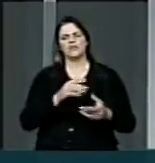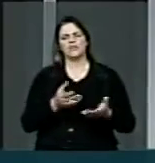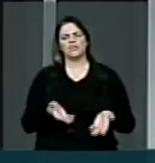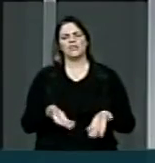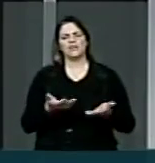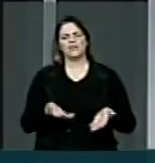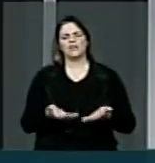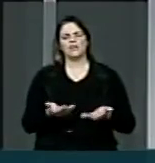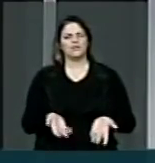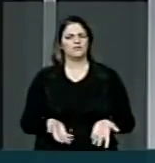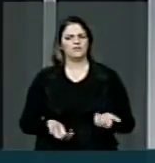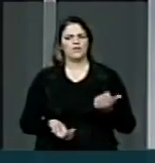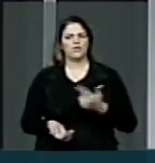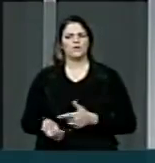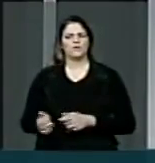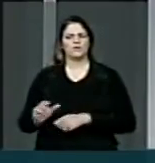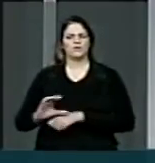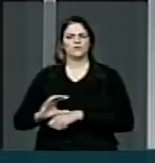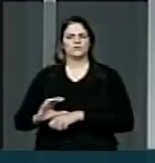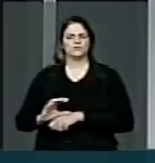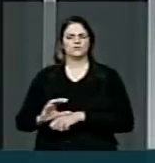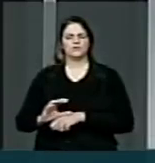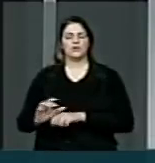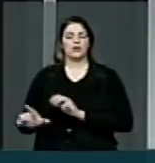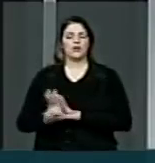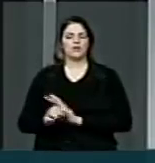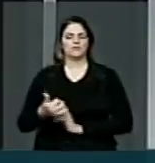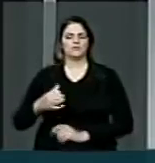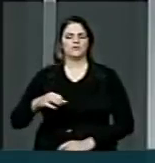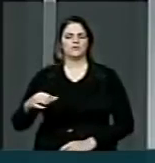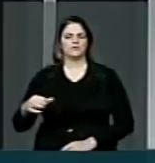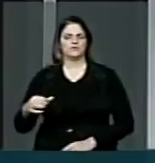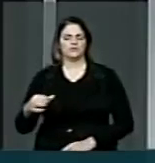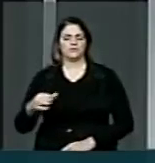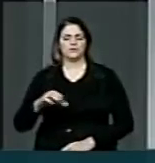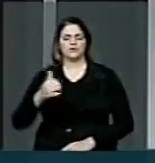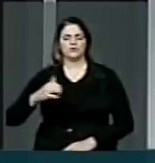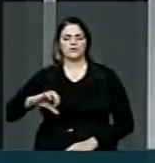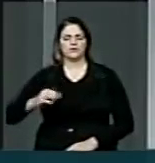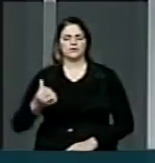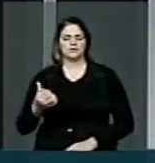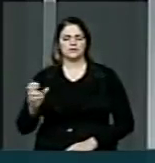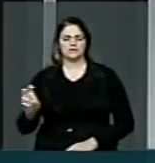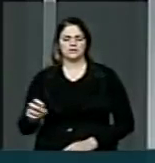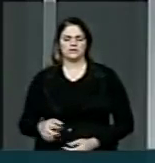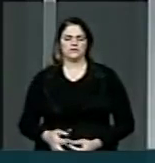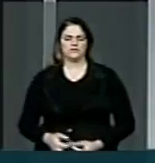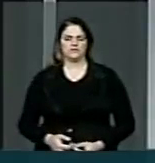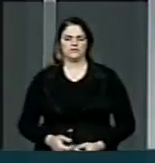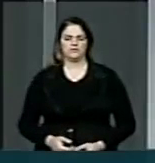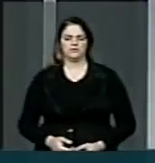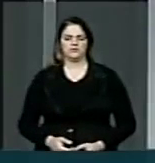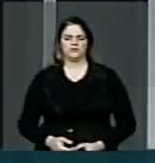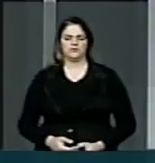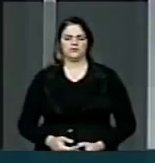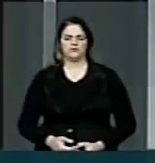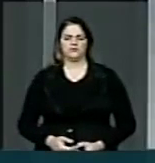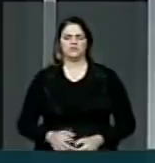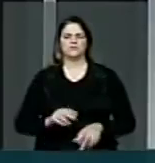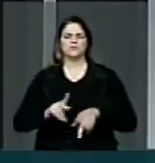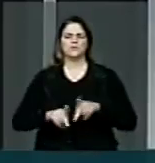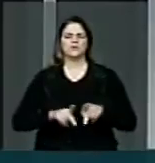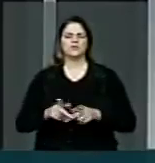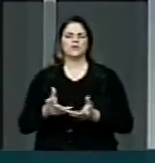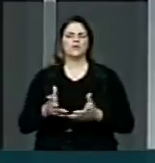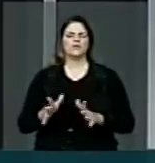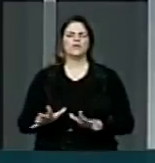prevê a legislação de 65. Portanto, o povo brasileiro não quer saber de muitos detalhezinhos da lei eleitoral. Nós temos que fazer